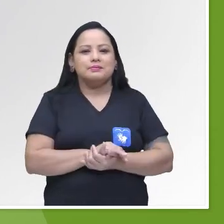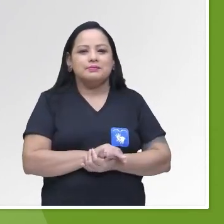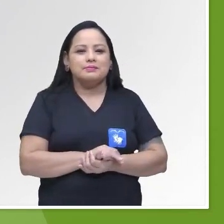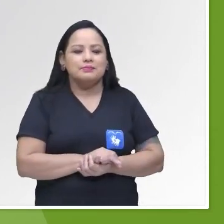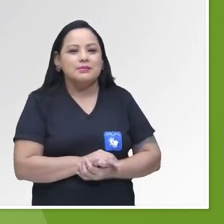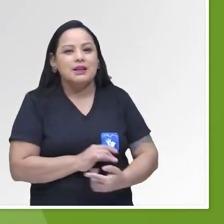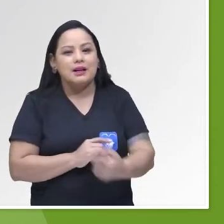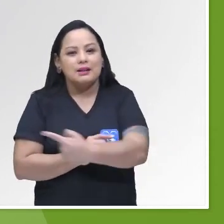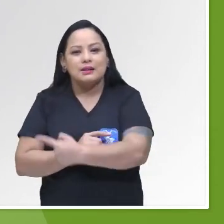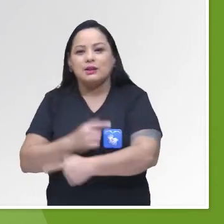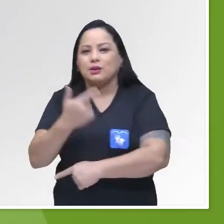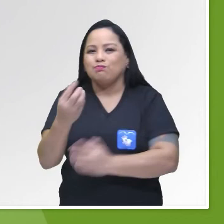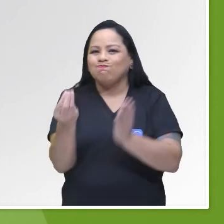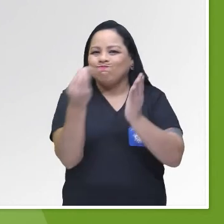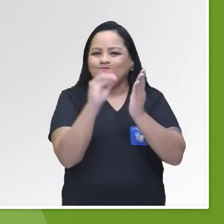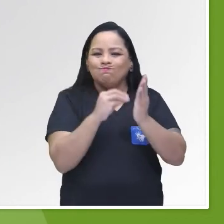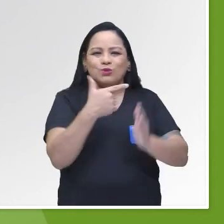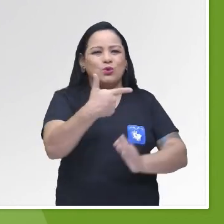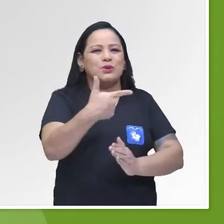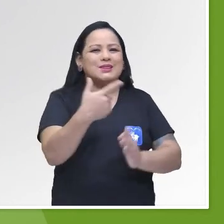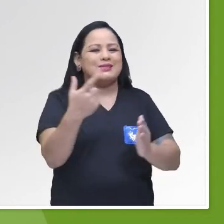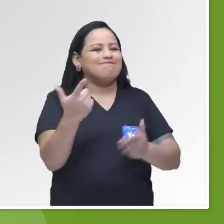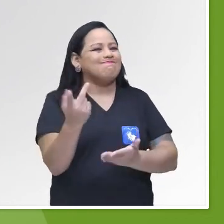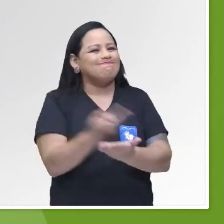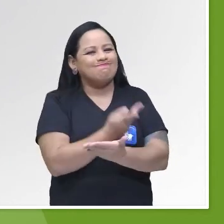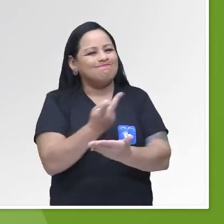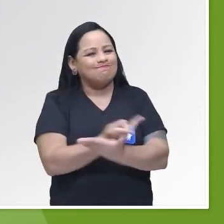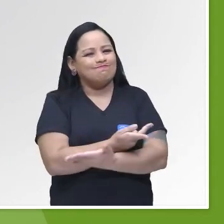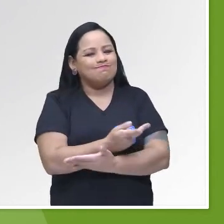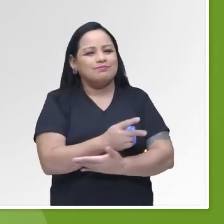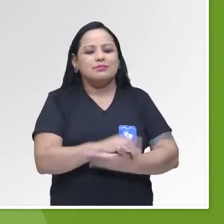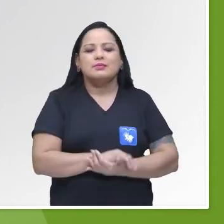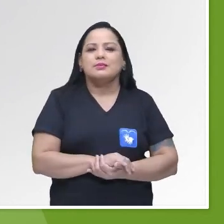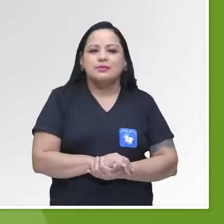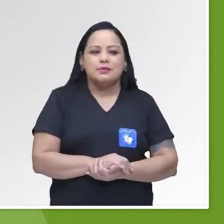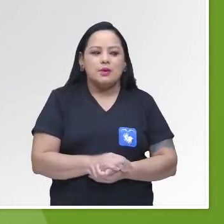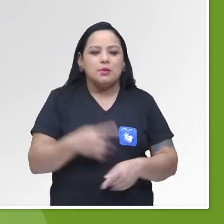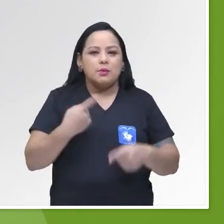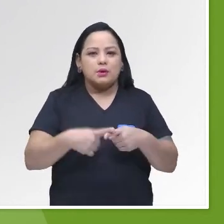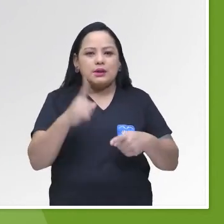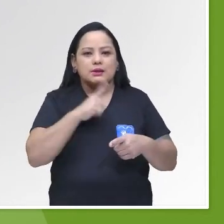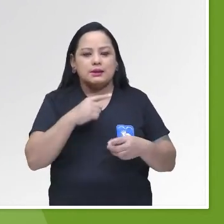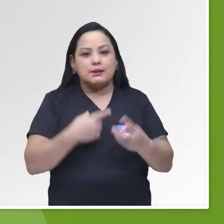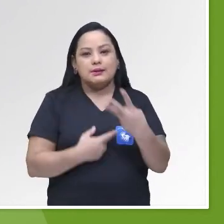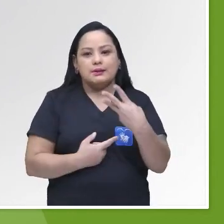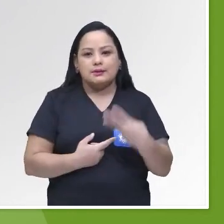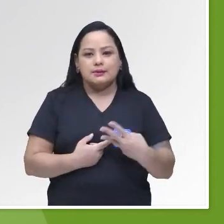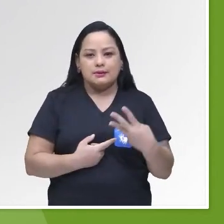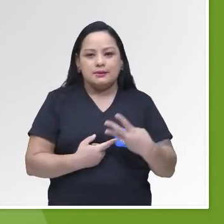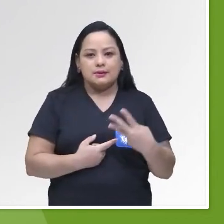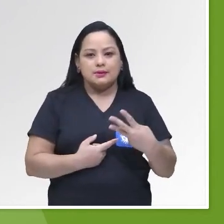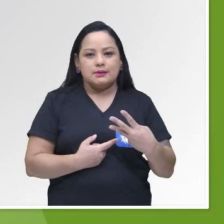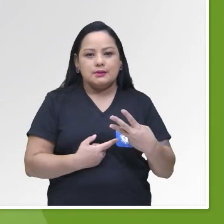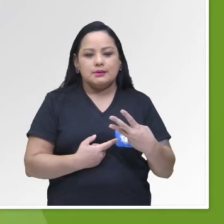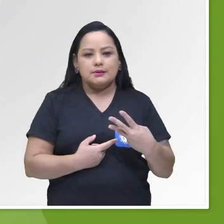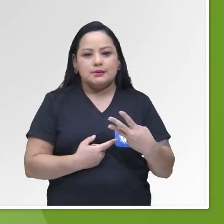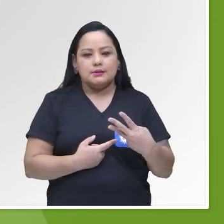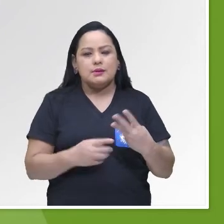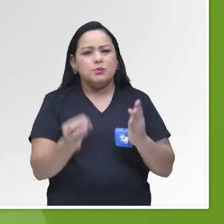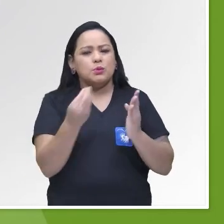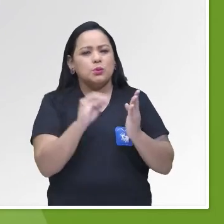colocar o 2, não vai dar certo. Tá bom? Porque aqui eu tenho 3, né? Se eu colocar 2 aqui, não